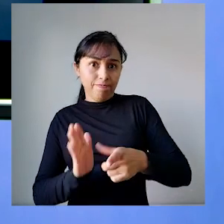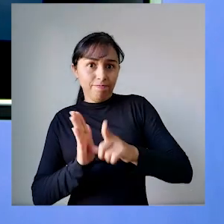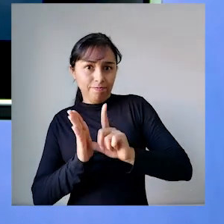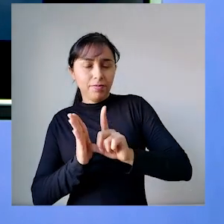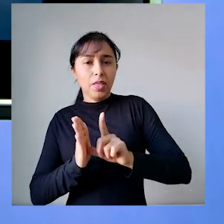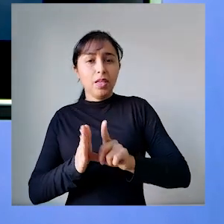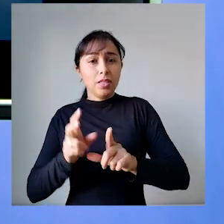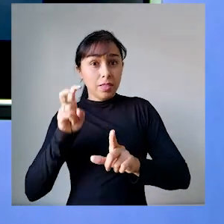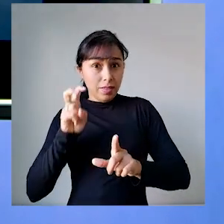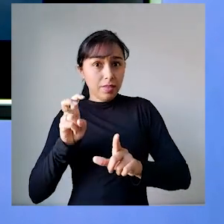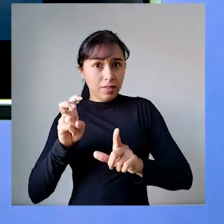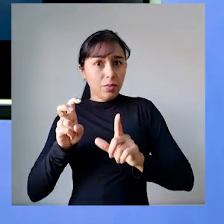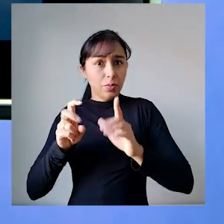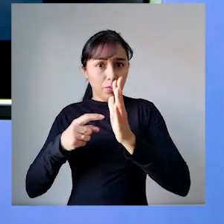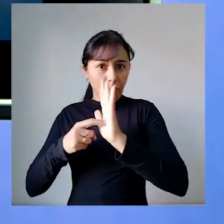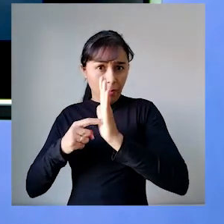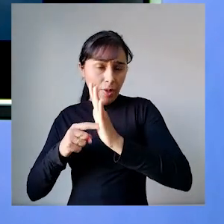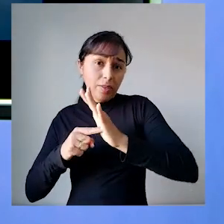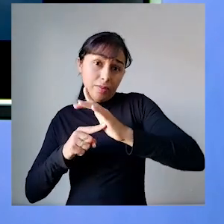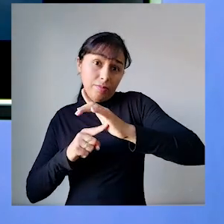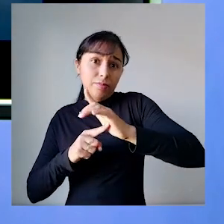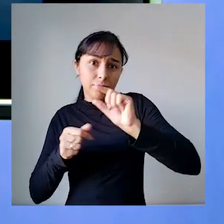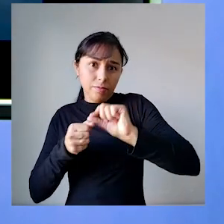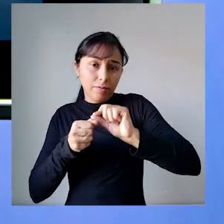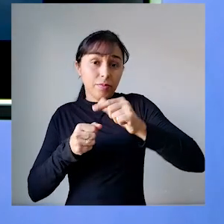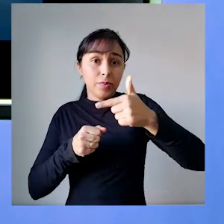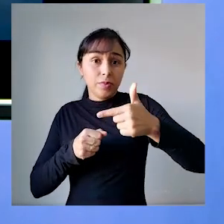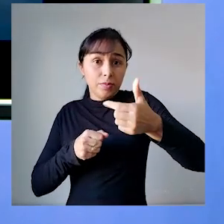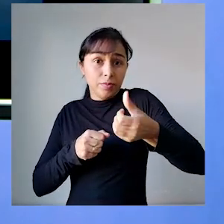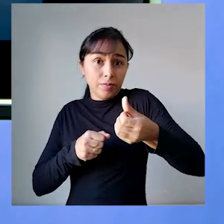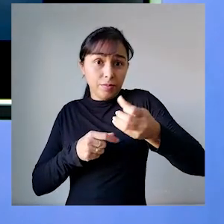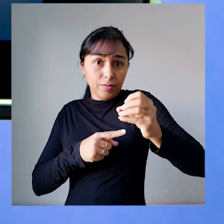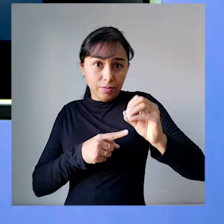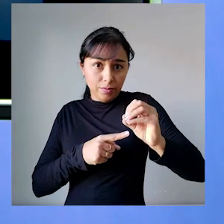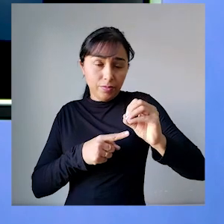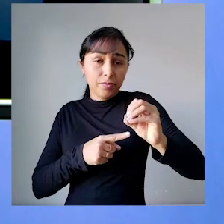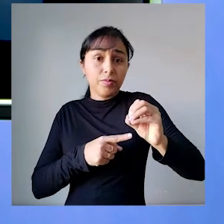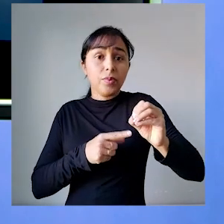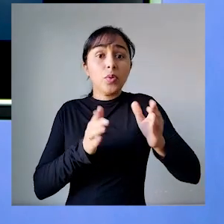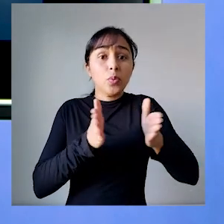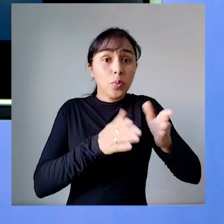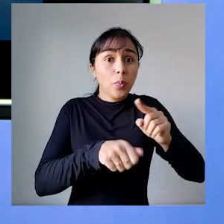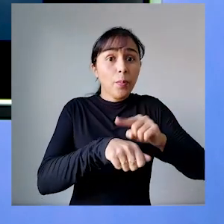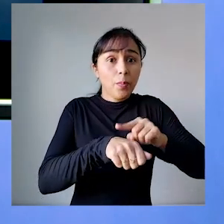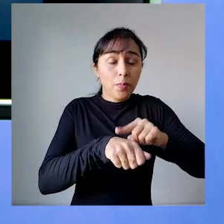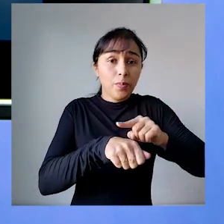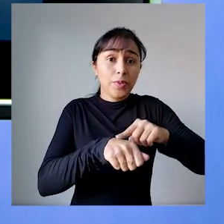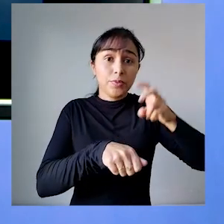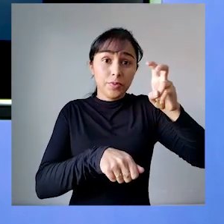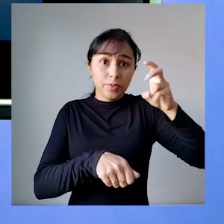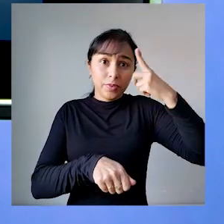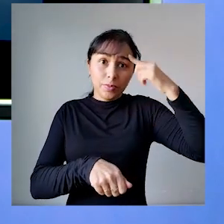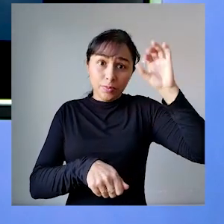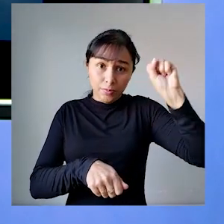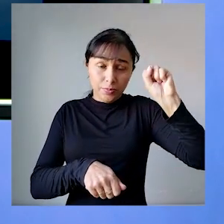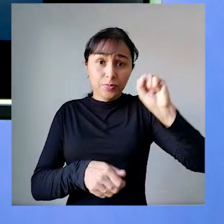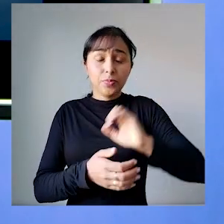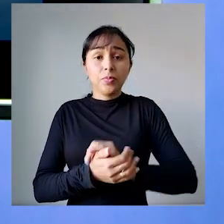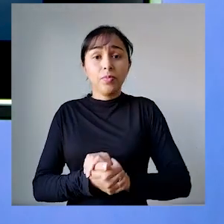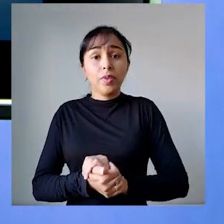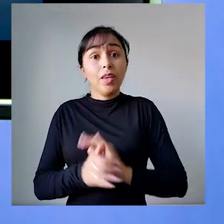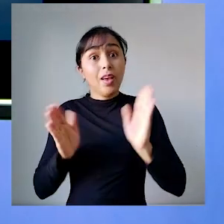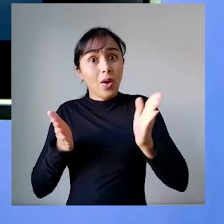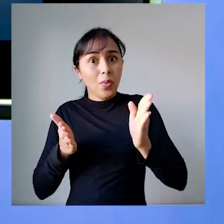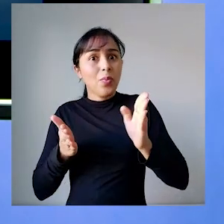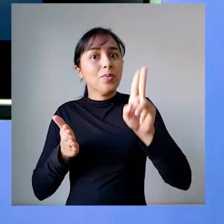5 dias conseguem fazer 260 peças. E aí, se ele falou que quebrou 2 máquinas, eu vou